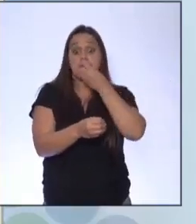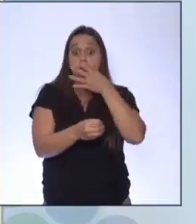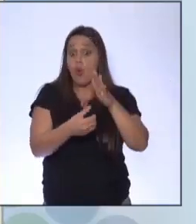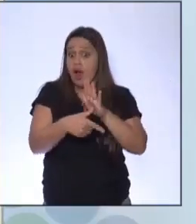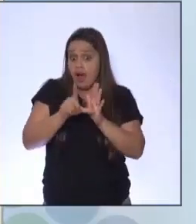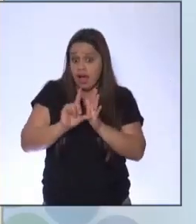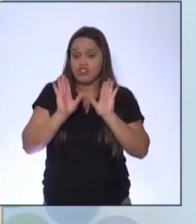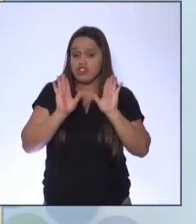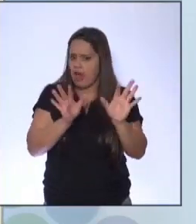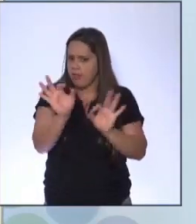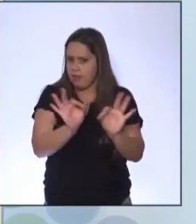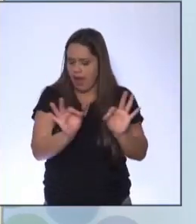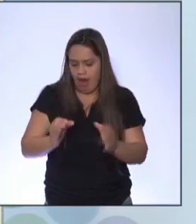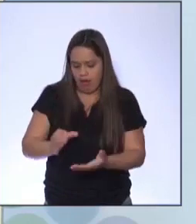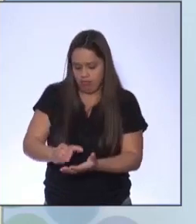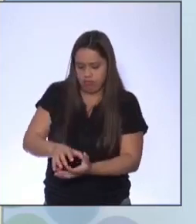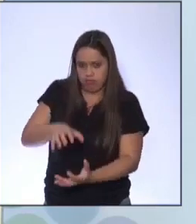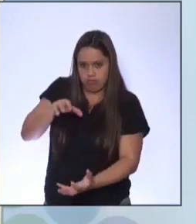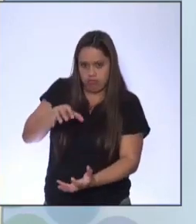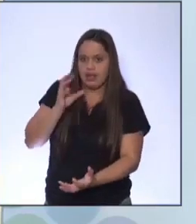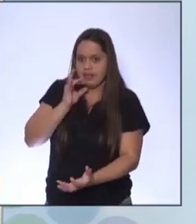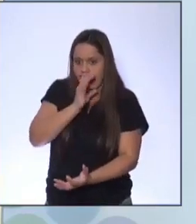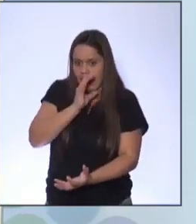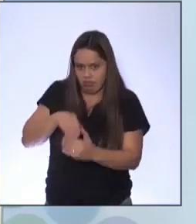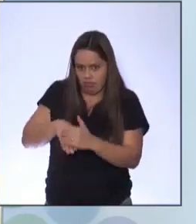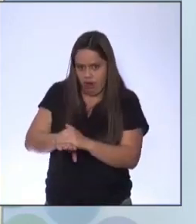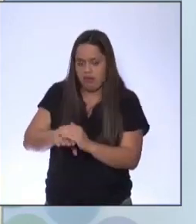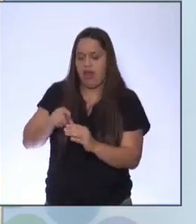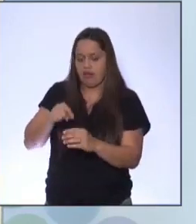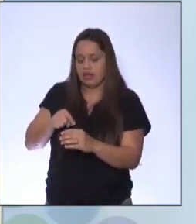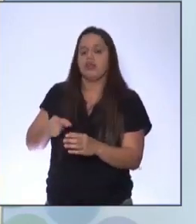aqui, transferir. A gente põe